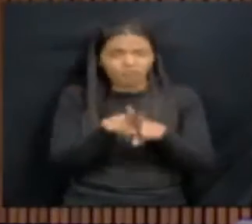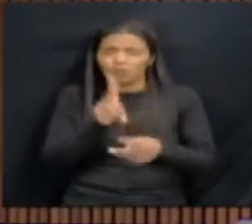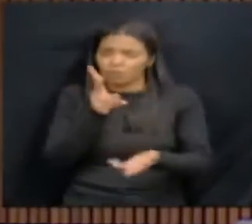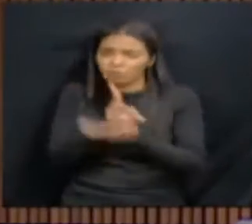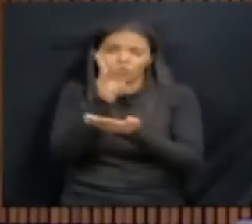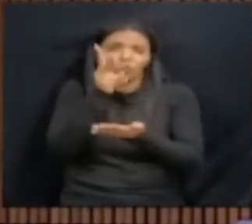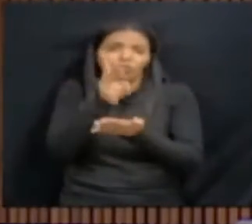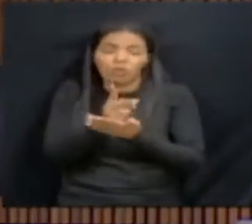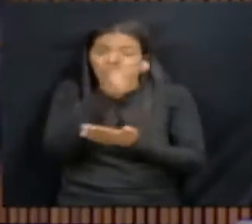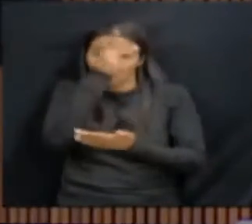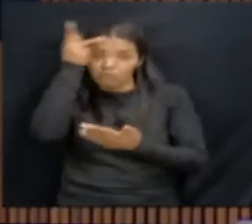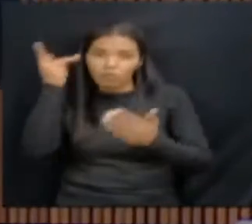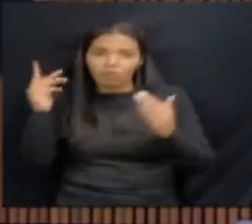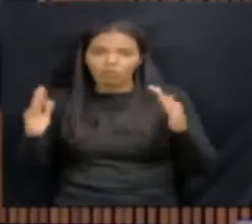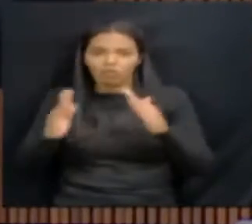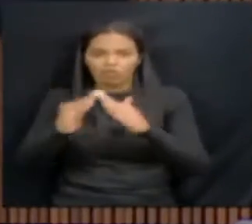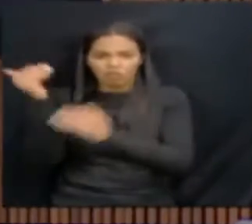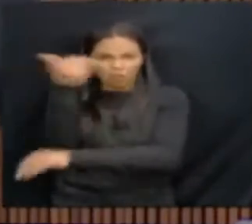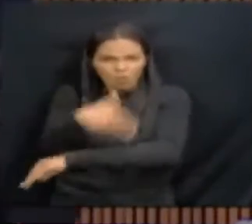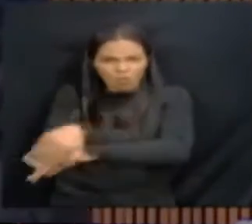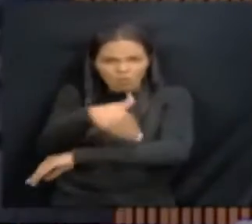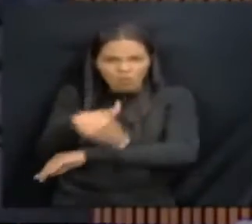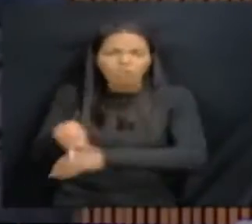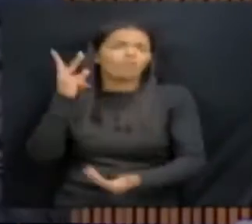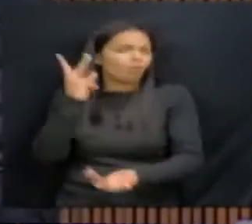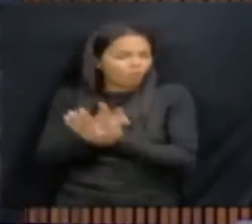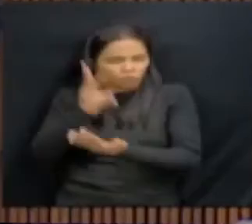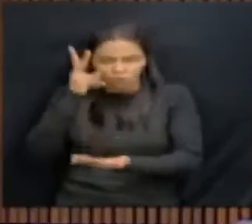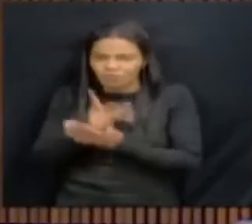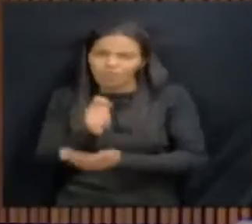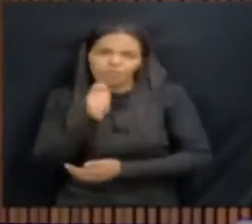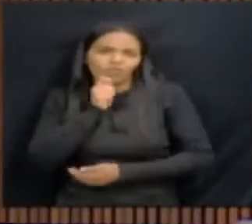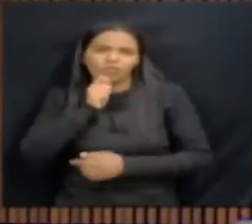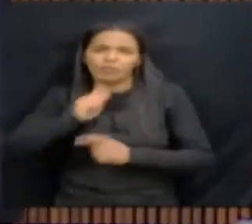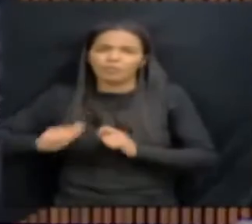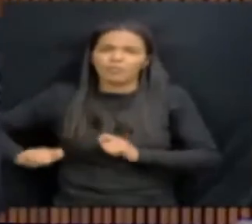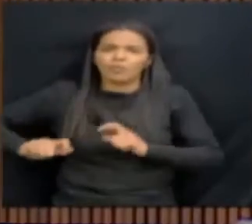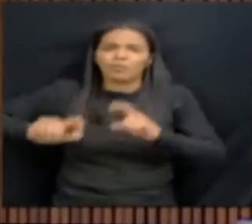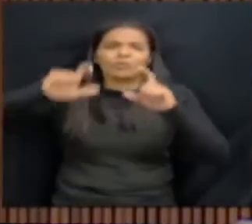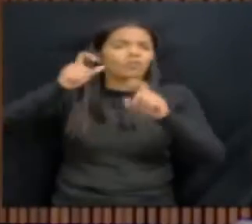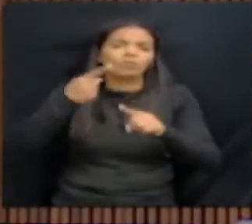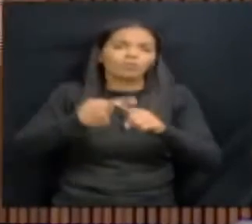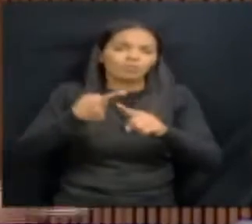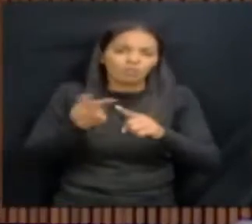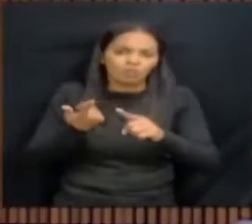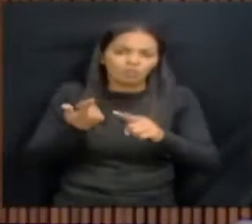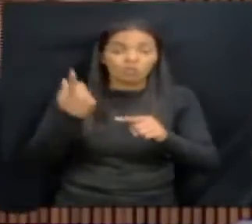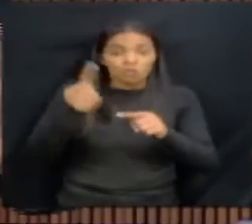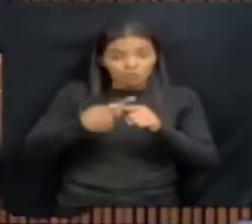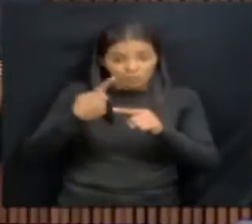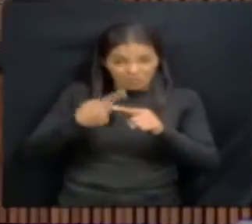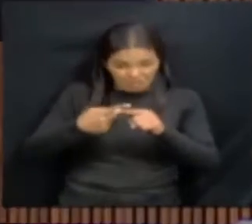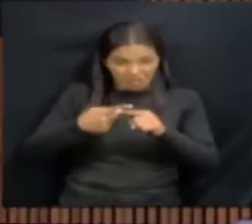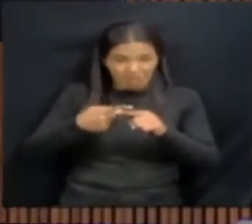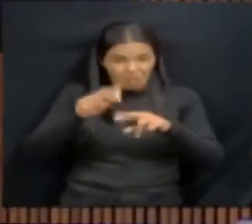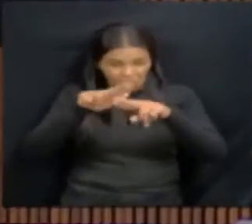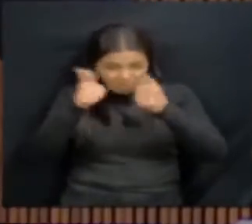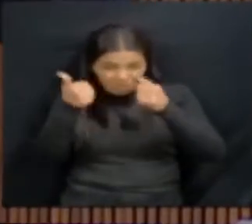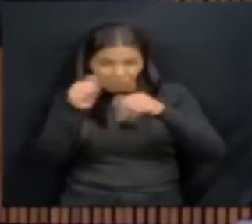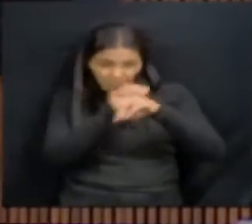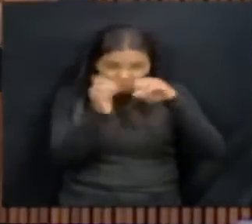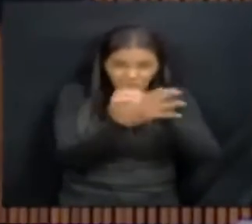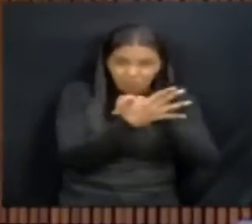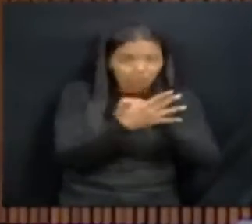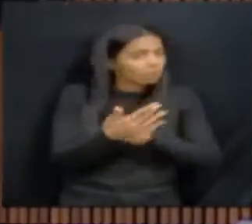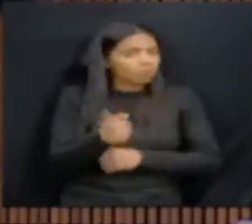nesse número de moradores de rua, infelizmente vai ser aumentado. Por quê? Porque o país tem o coronavírus? Não. Todos